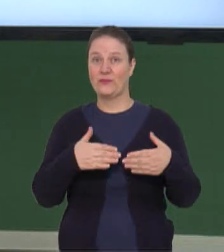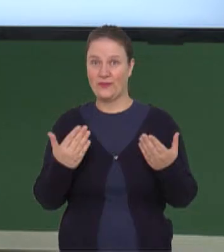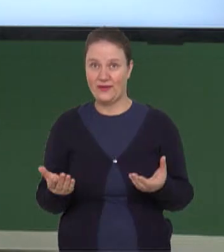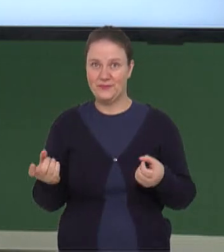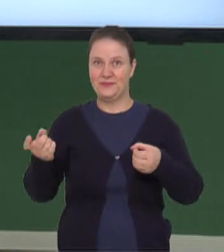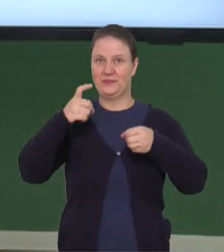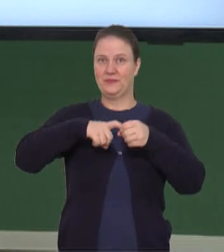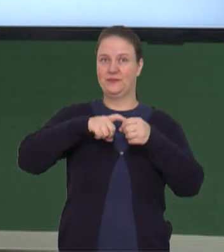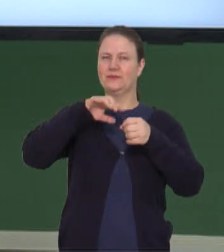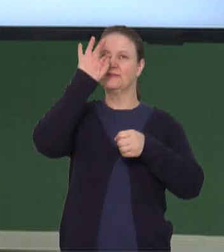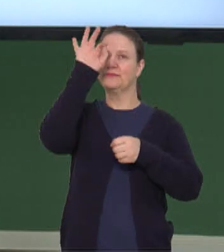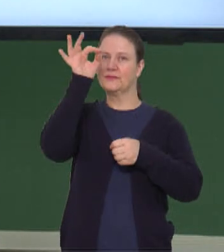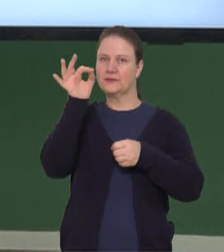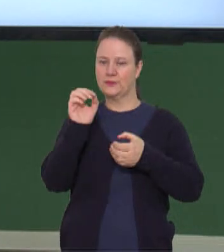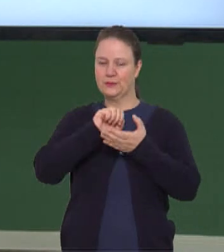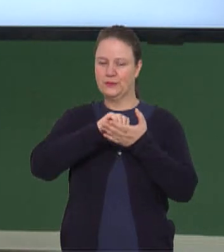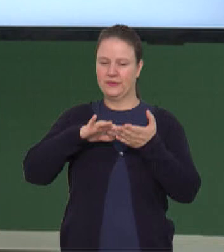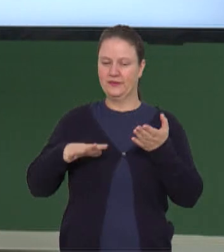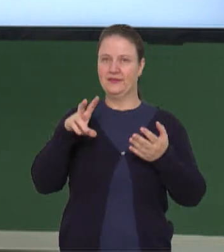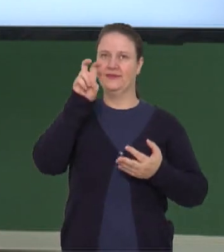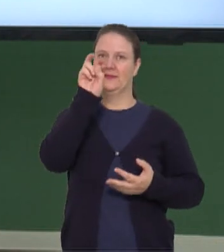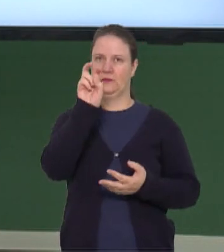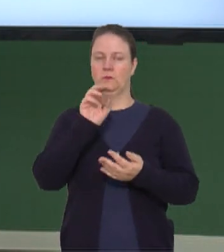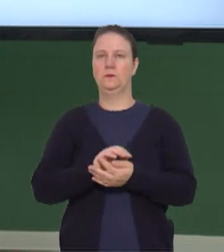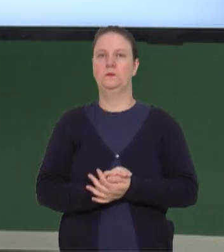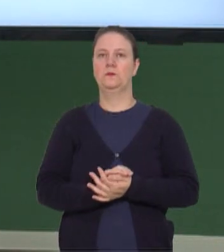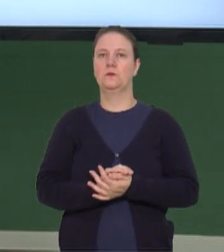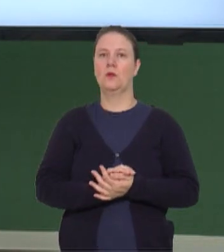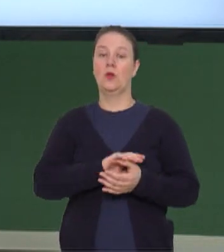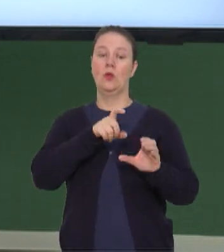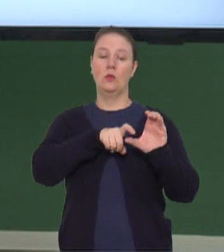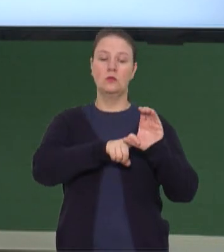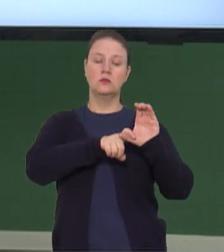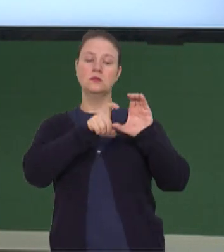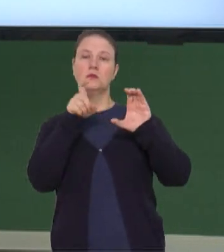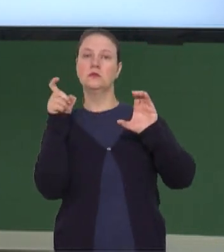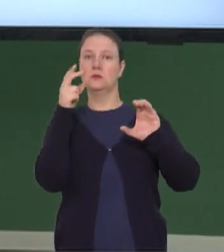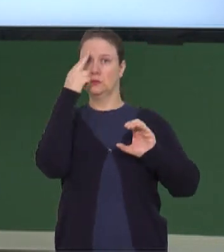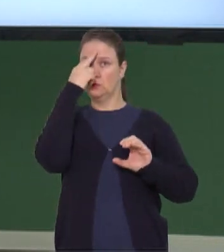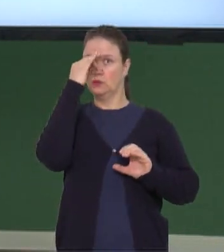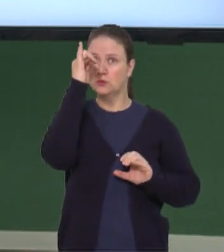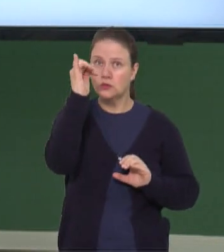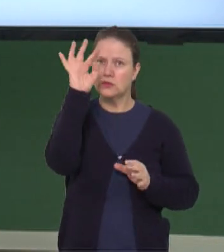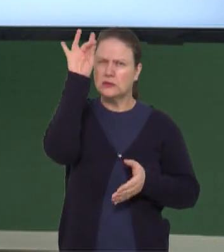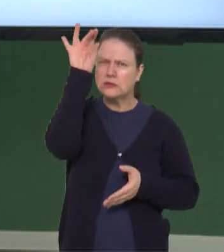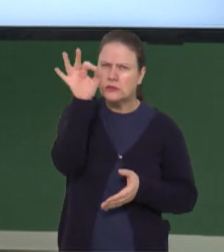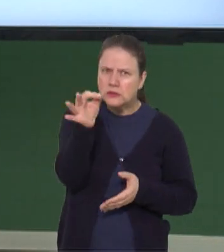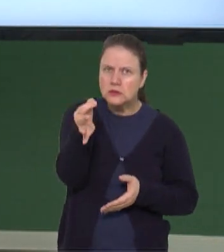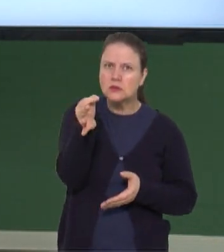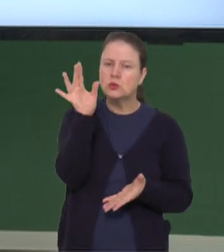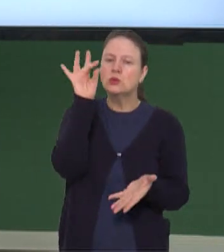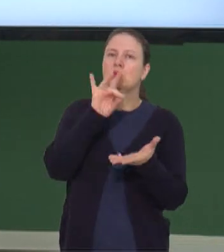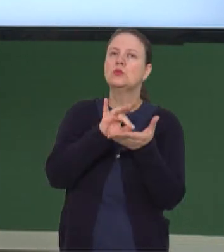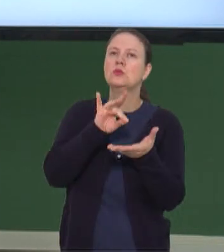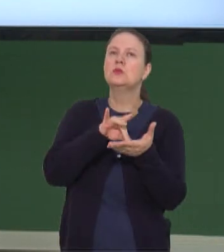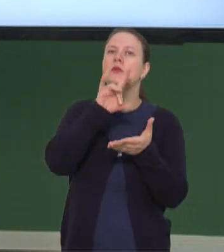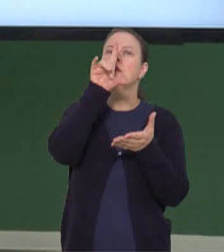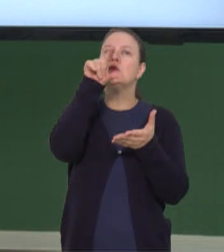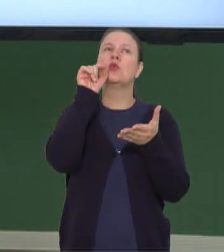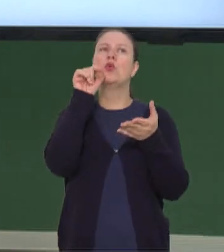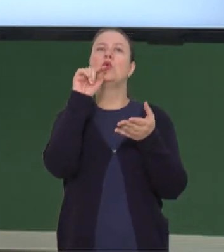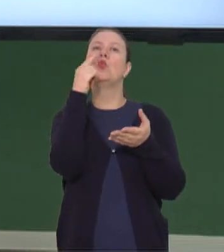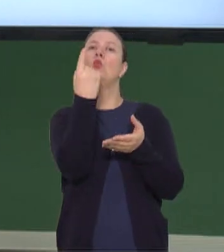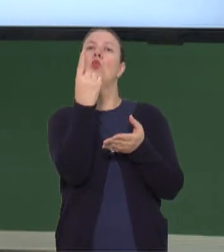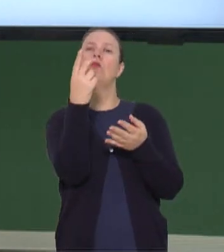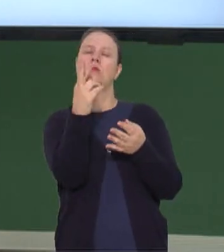Então, voltamos para a correção da nossa atividade 5. Então, sobre a independência do Haiti, é correto afirmar. Então, vocês tinham que escolher entre as 4 sentenças